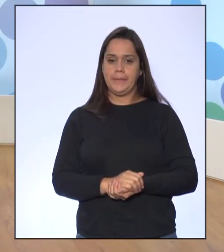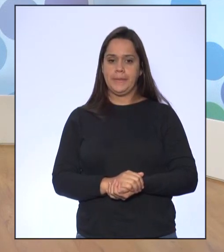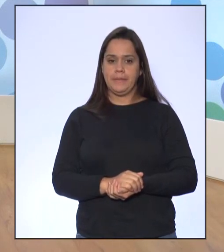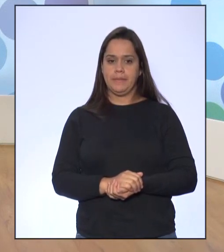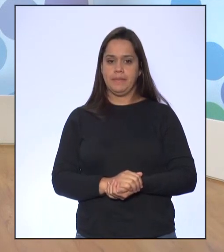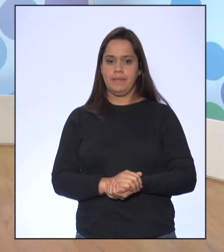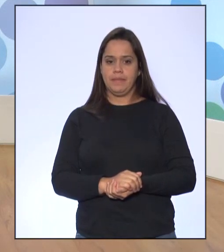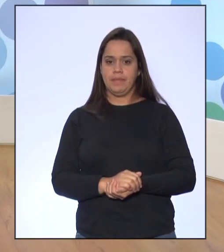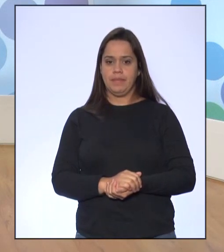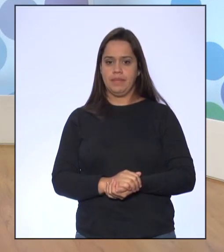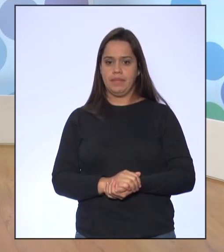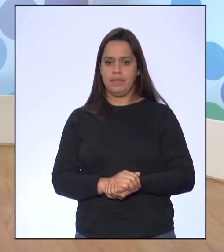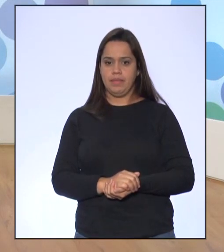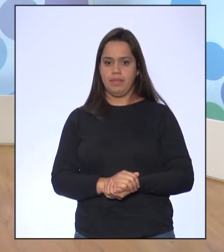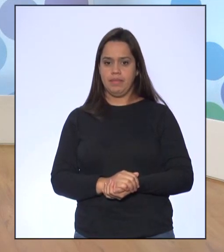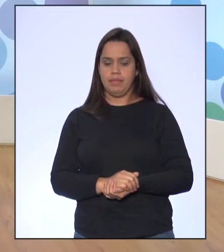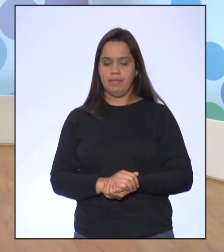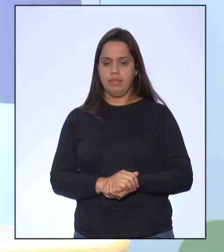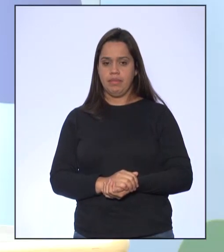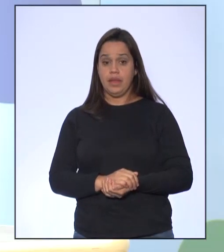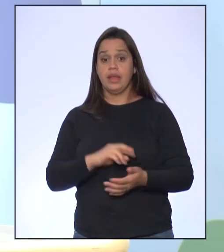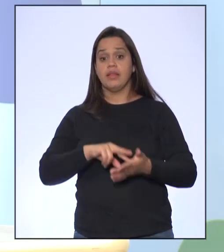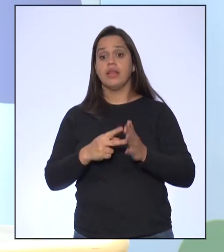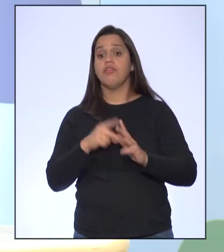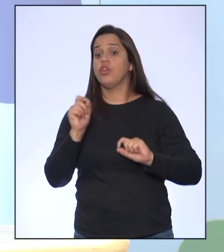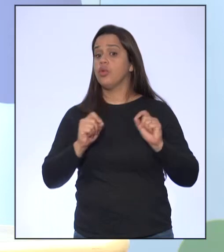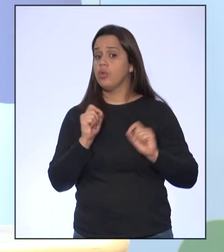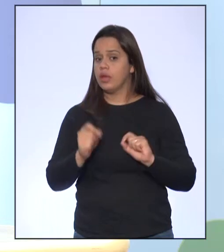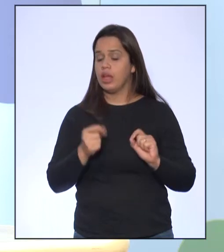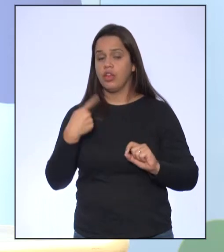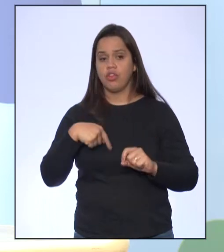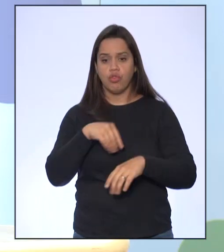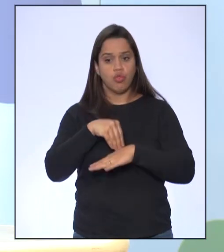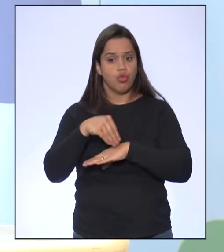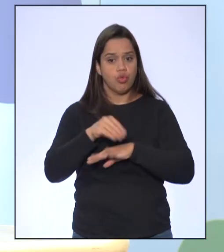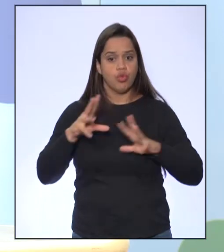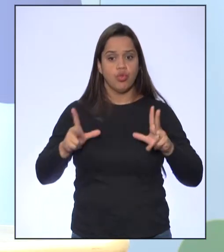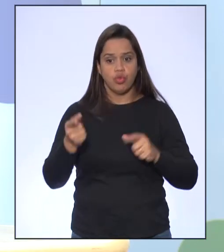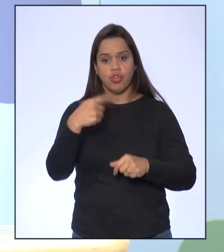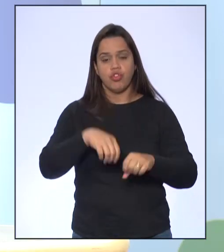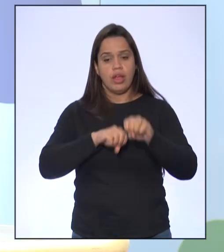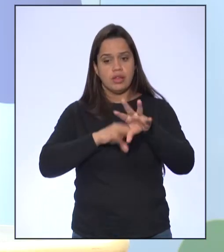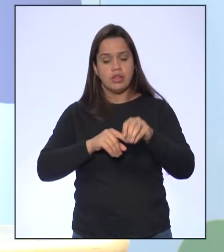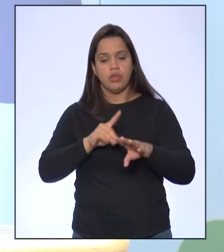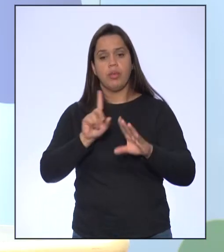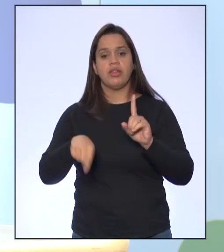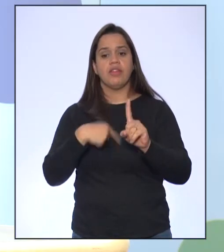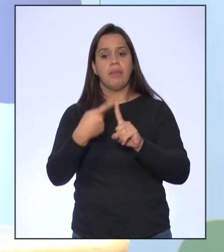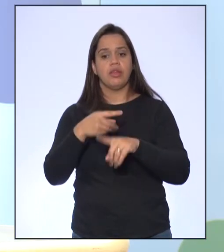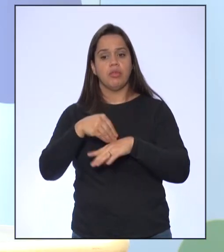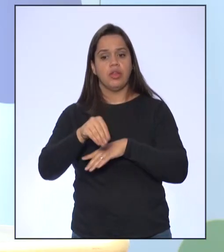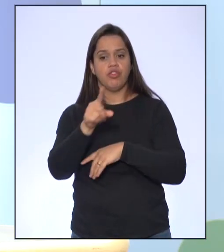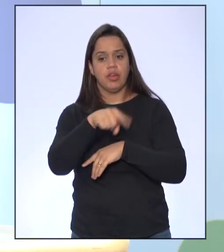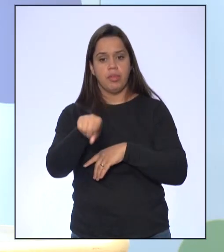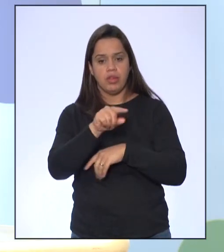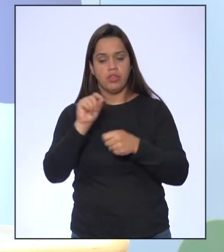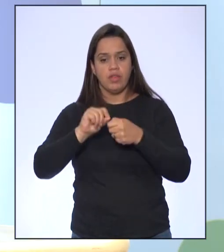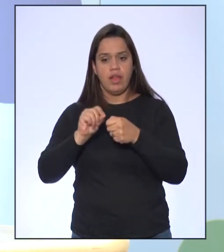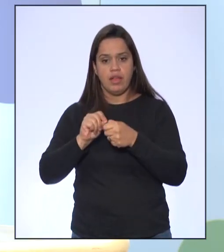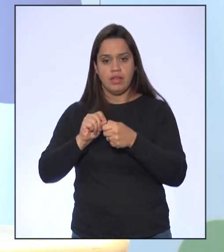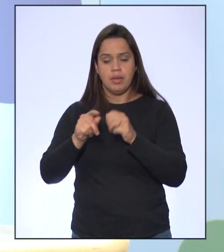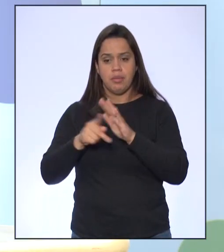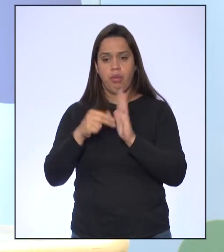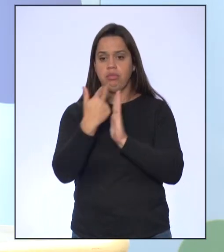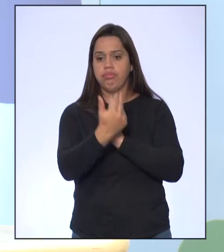A sistematização é aquilo que a gente já falou para vocês fazerem com seus professores um mapa mental, mas a gente vai dar mais uma dica para vocês ali. Vamos